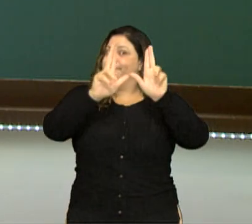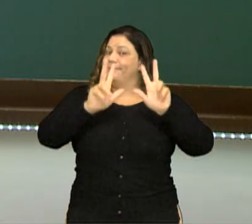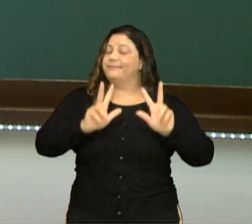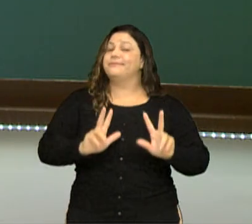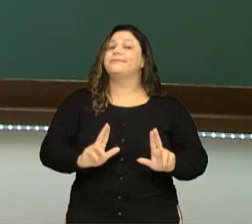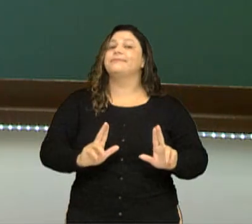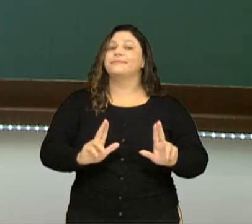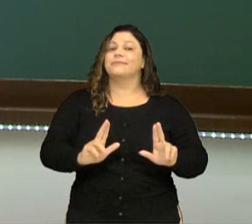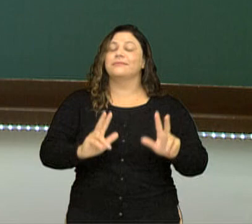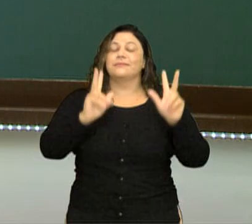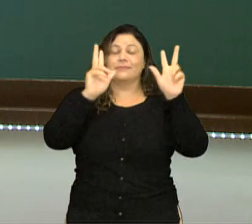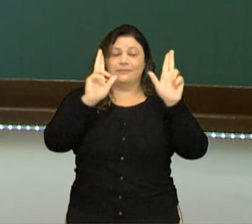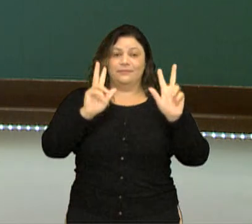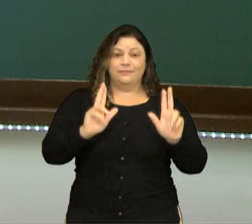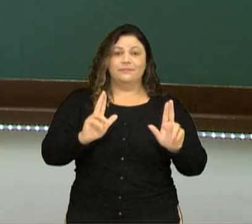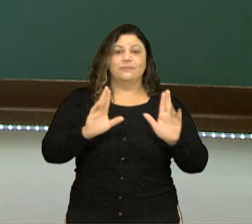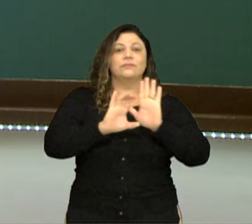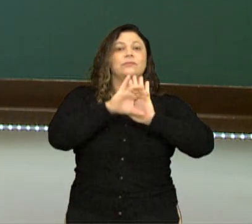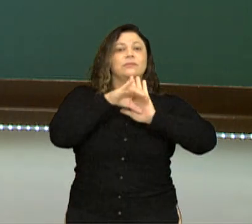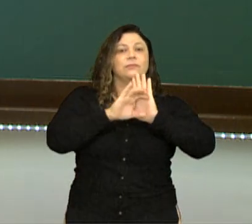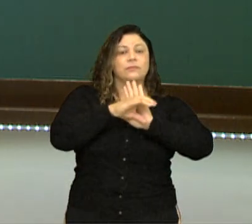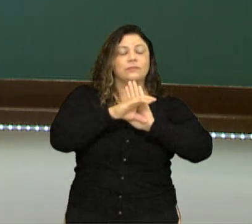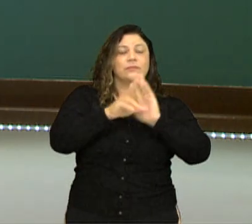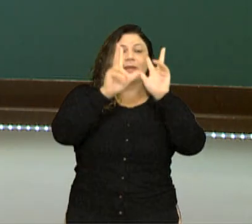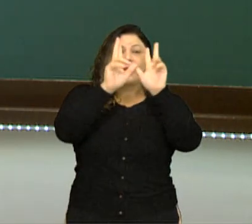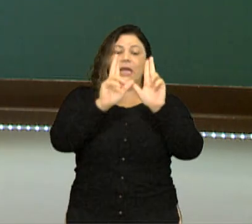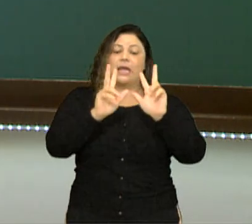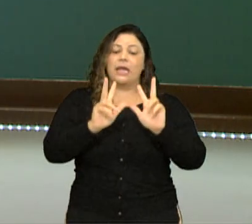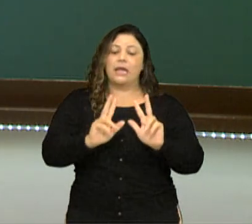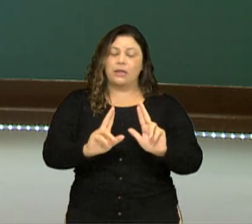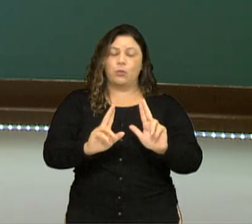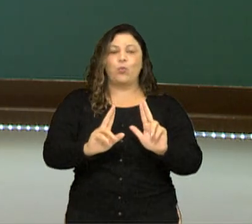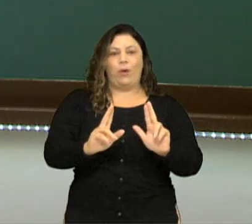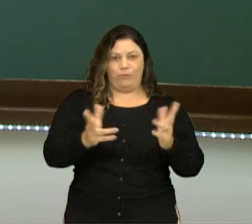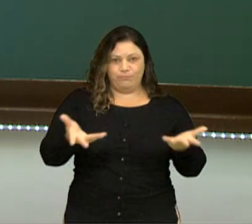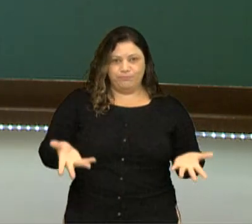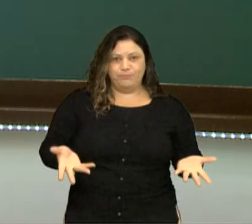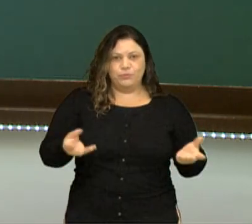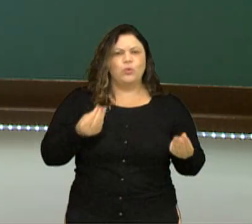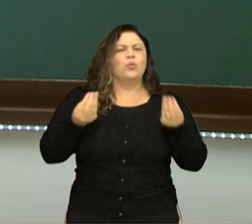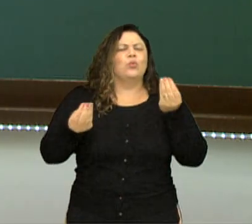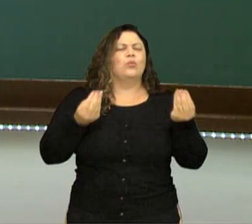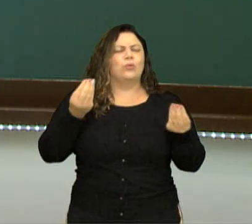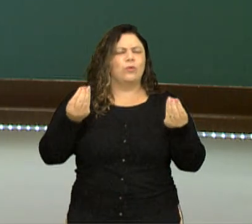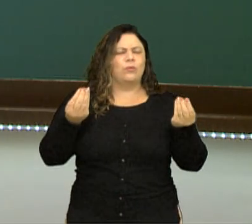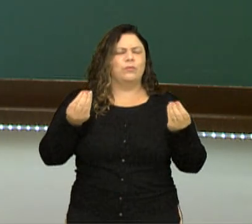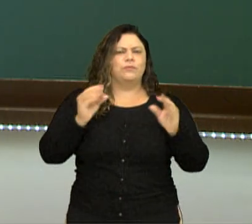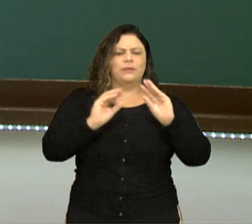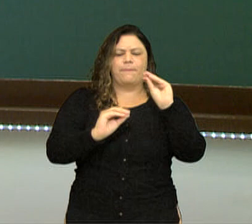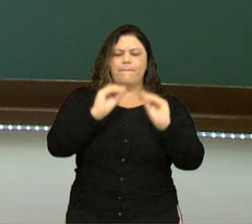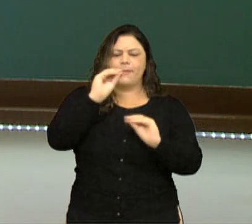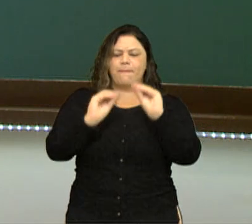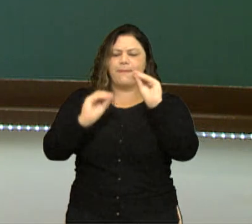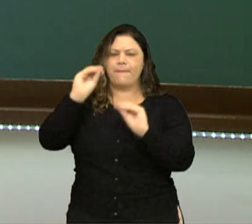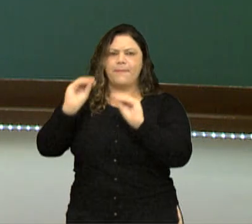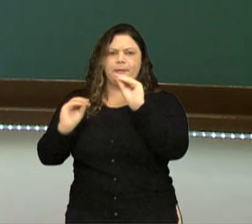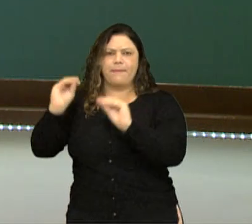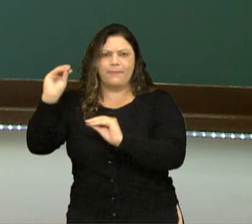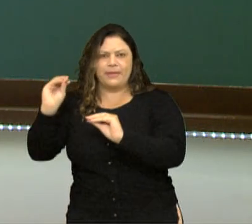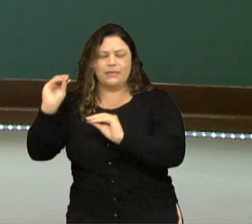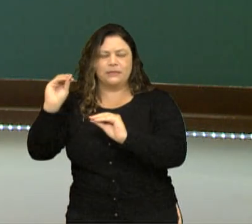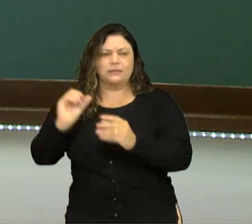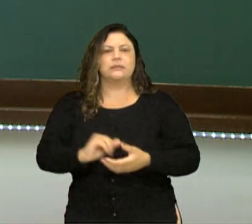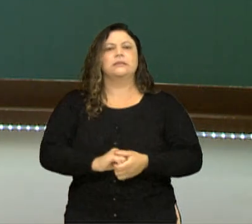de semelhança de triângulos. Como é que fica a montagem da semelhança de triângulos? Pessoal, semelhança